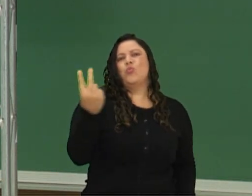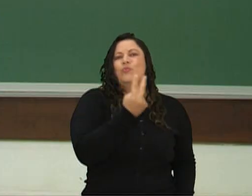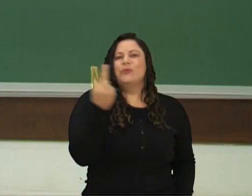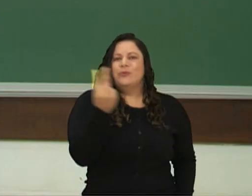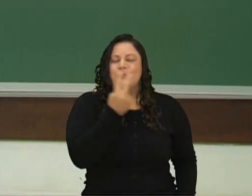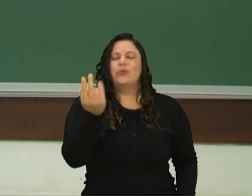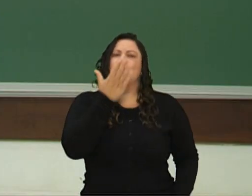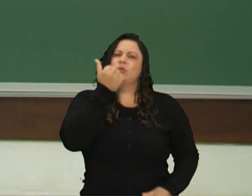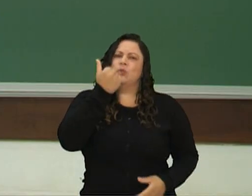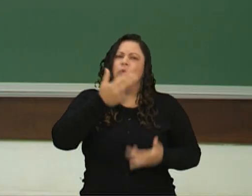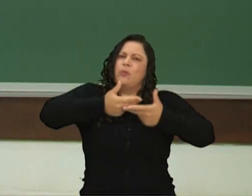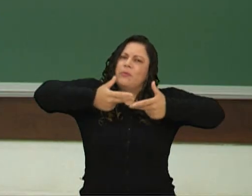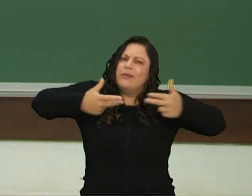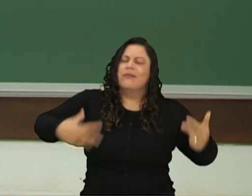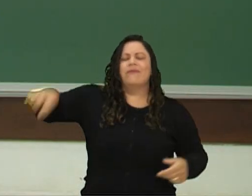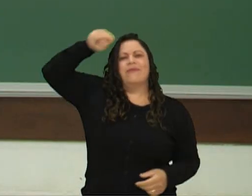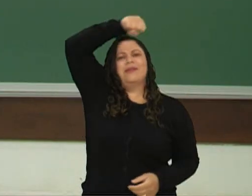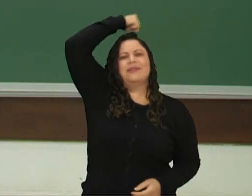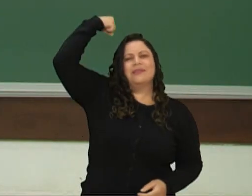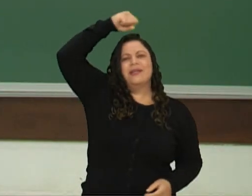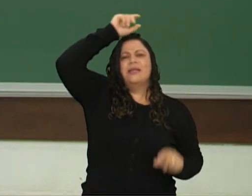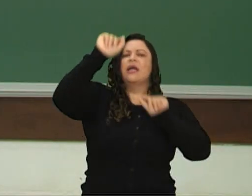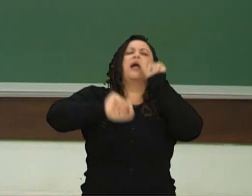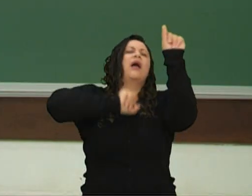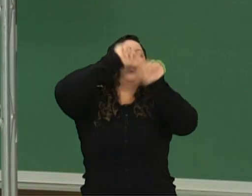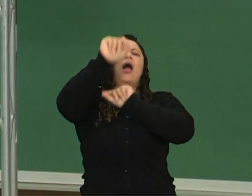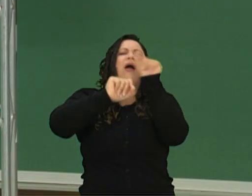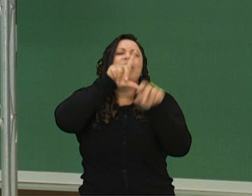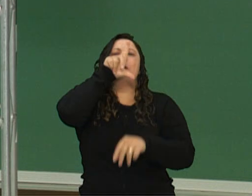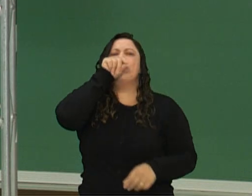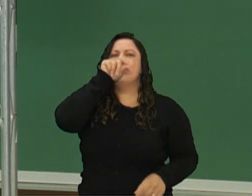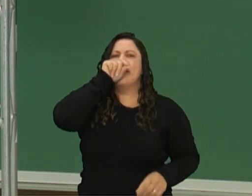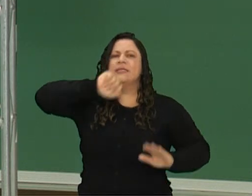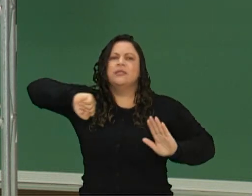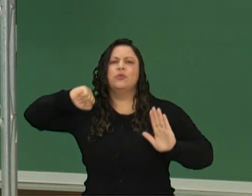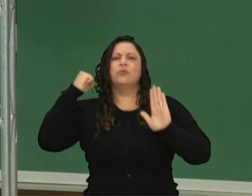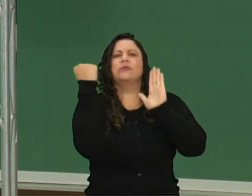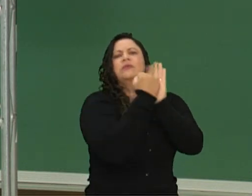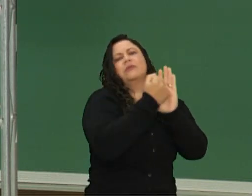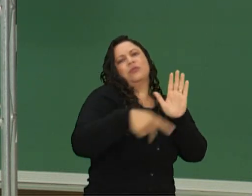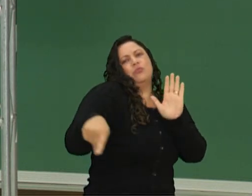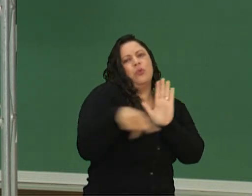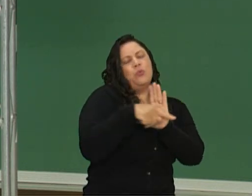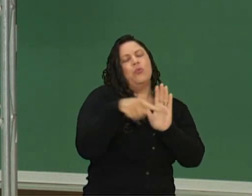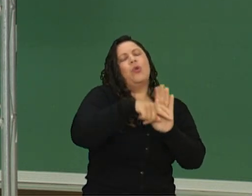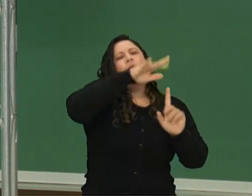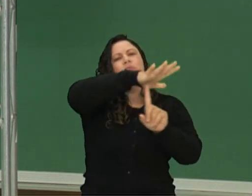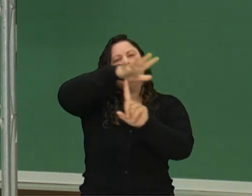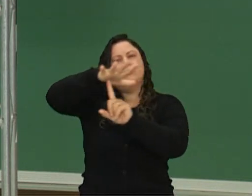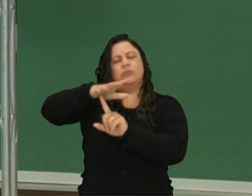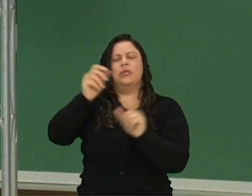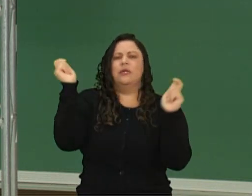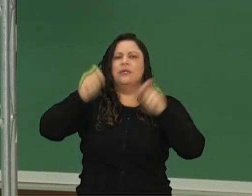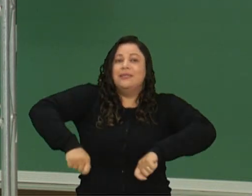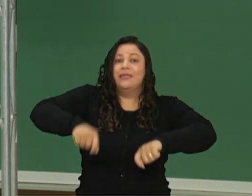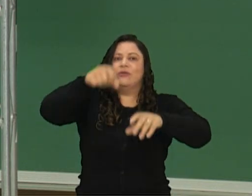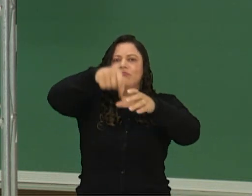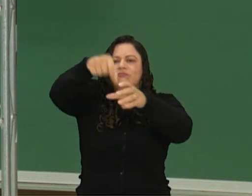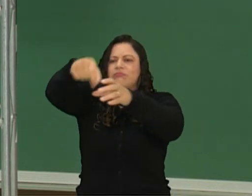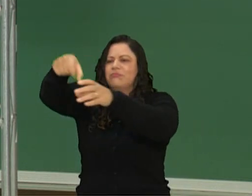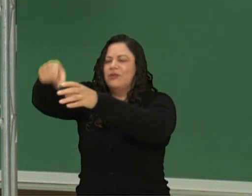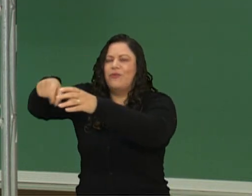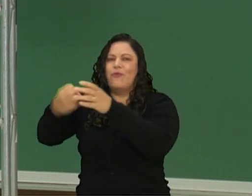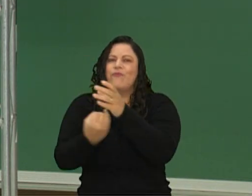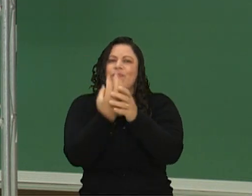alimentos sagrados. Bem, a ave, que é símbolo do Paraná, que contribui no reflorestamento das Américas, das araucárias,